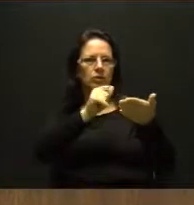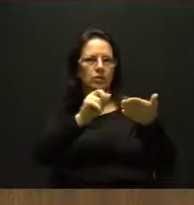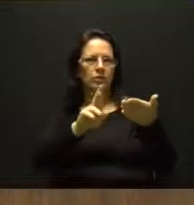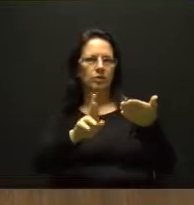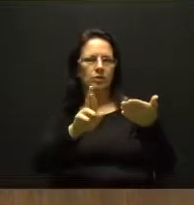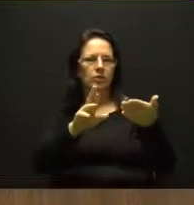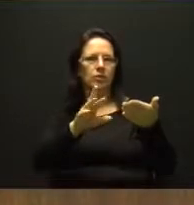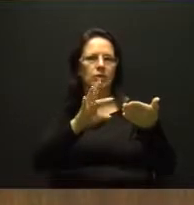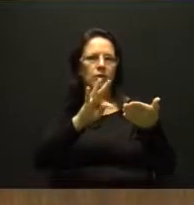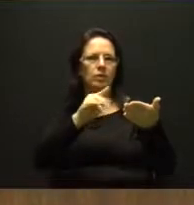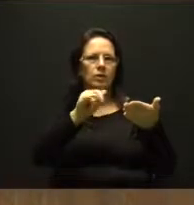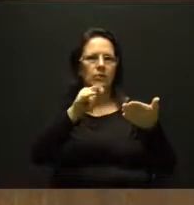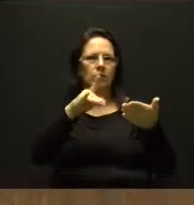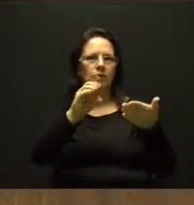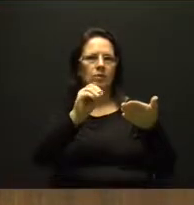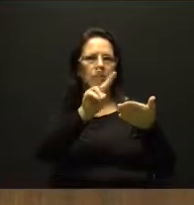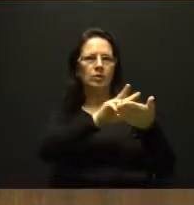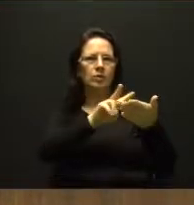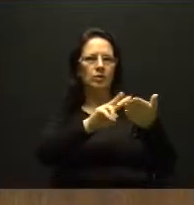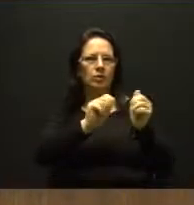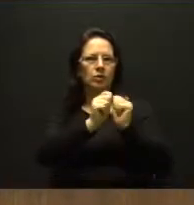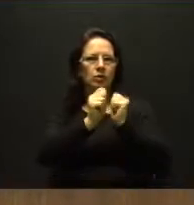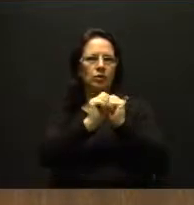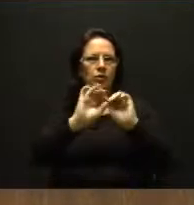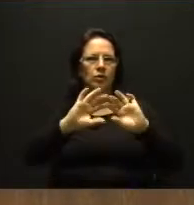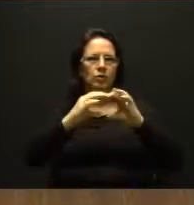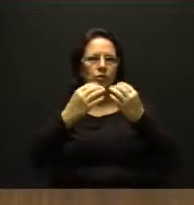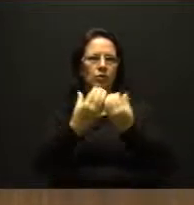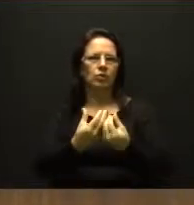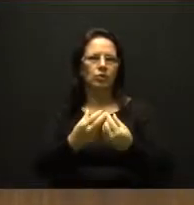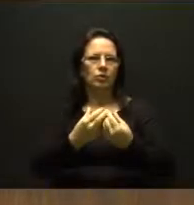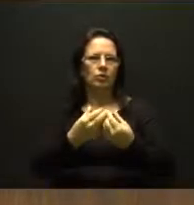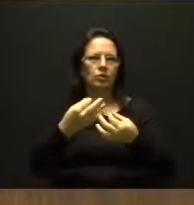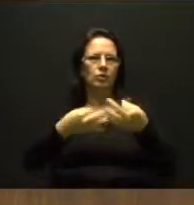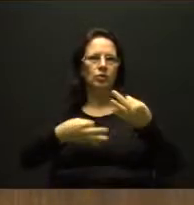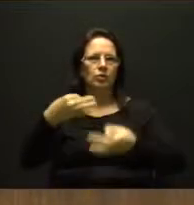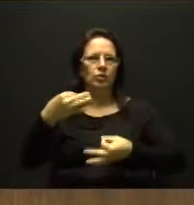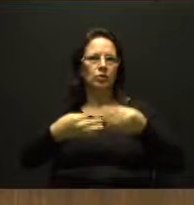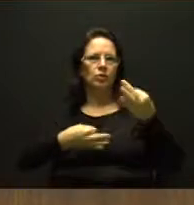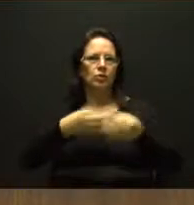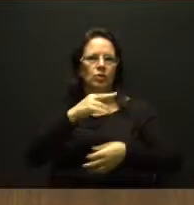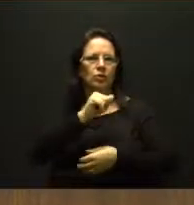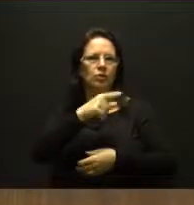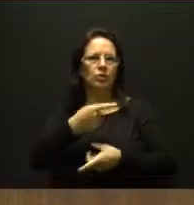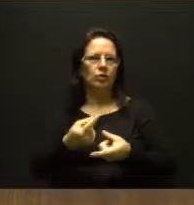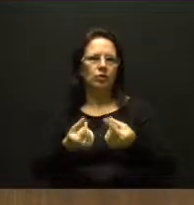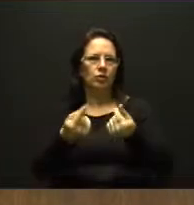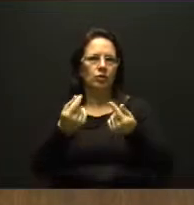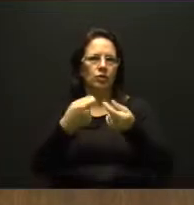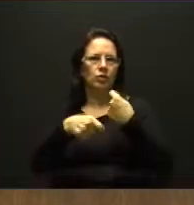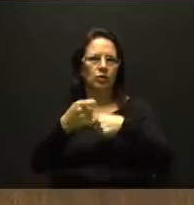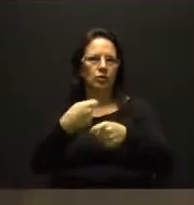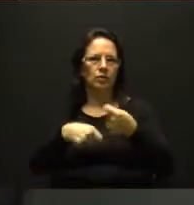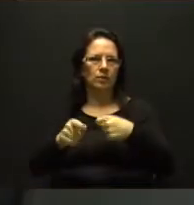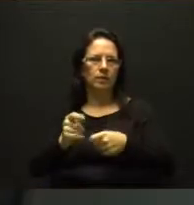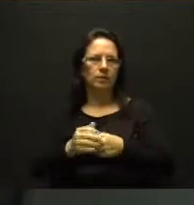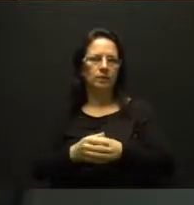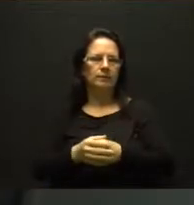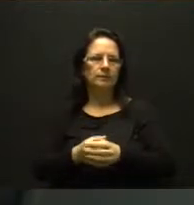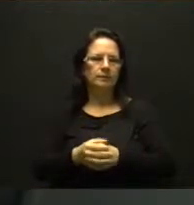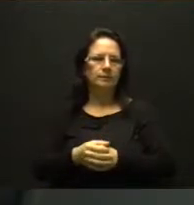à tramitação na propositura exarado em conjunto com as comissões de justiça e redação e de finanças e orçamento